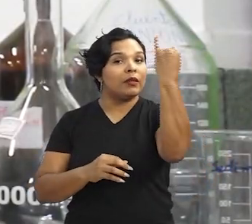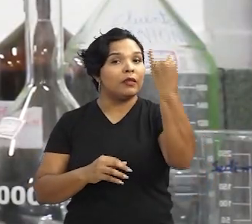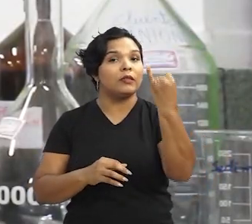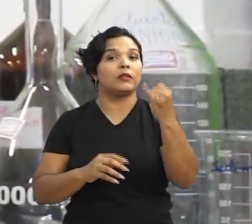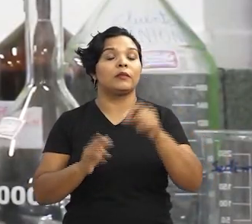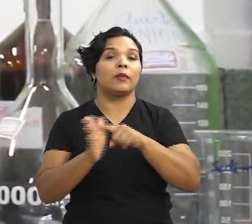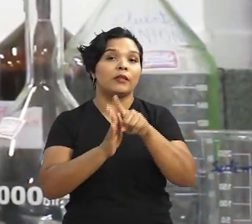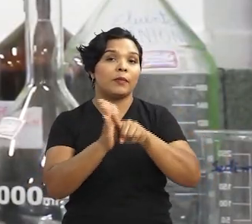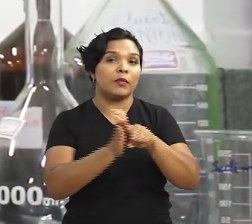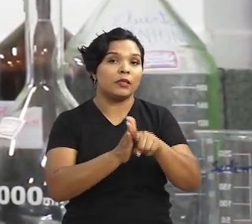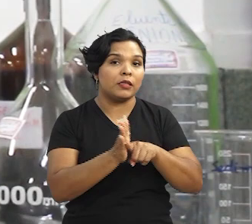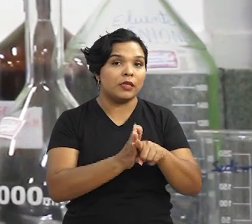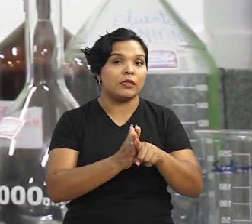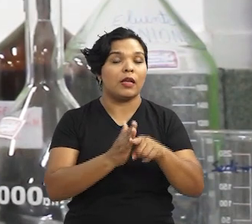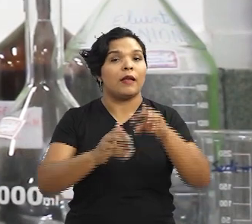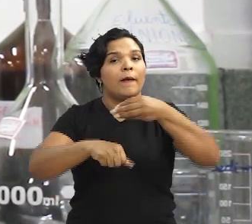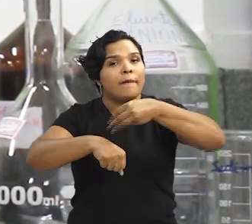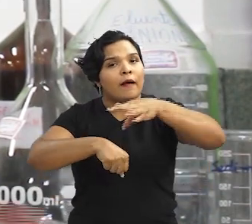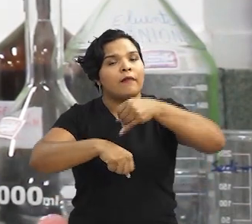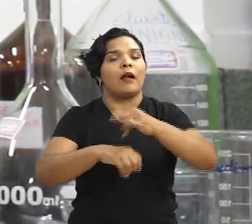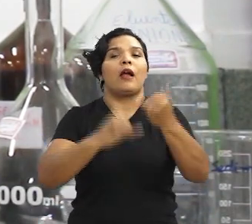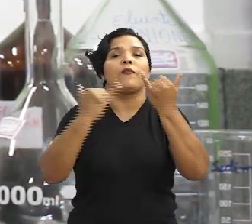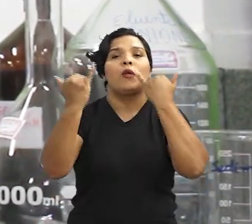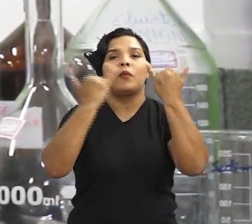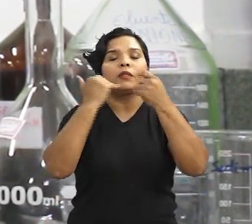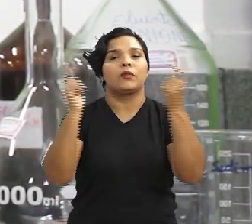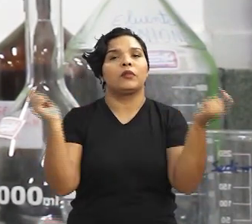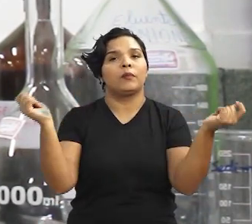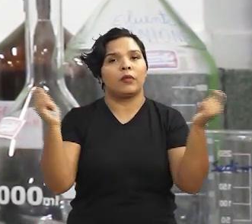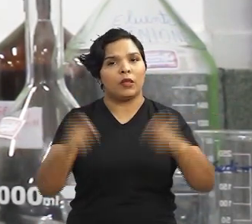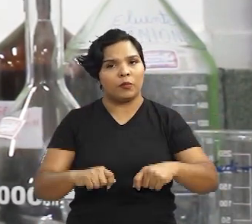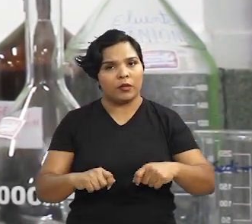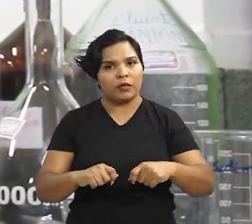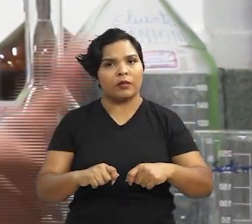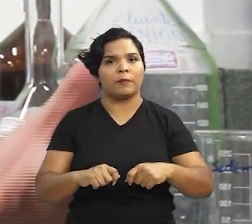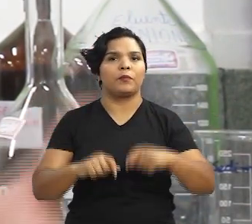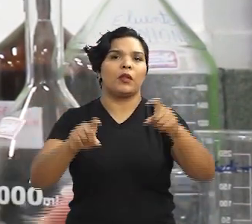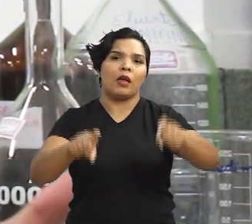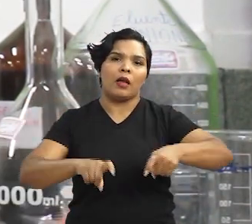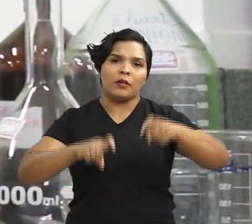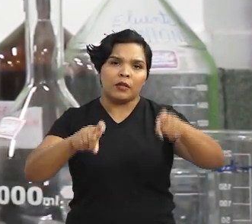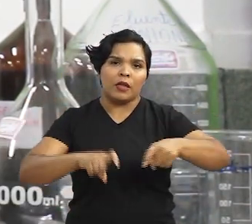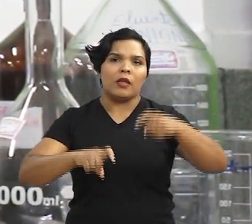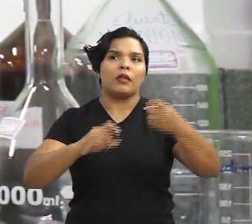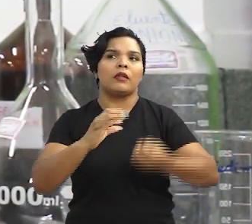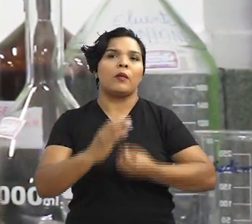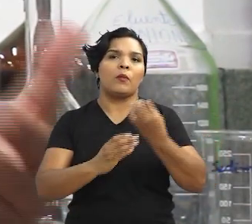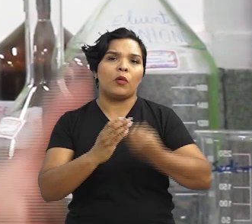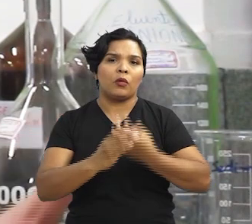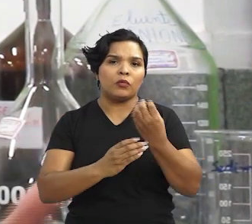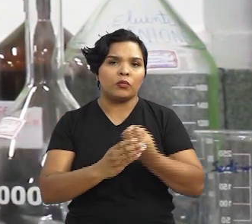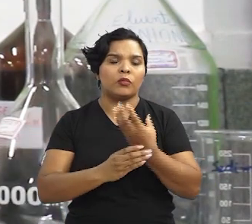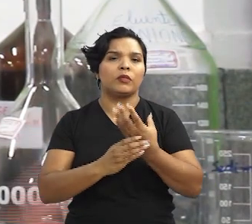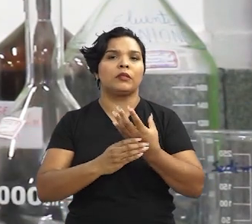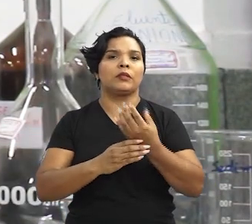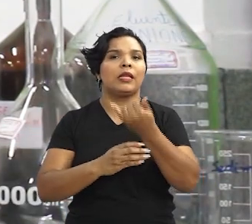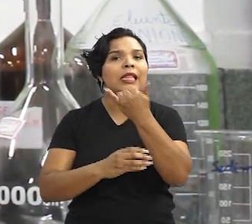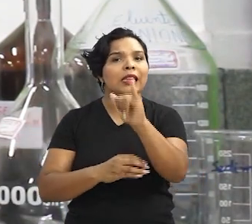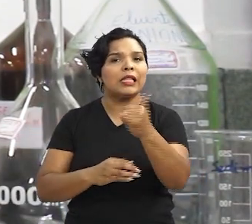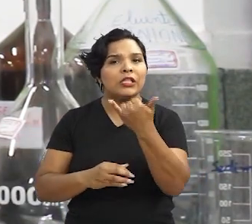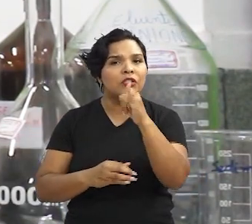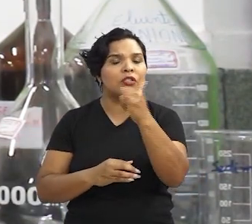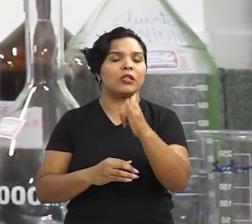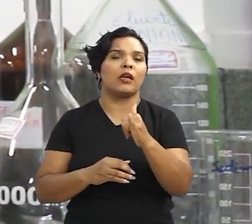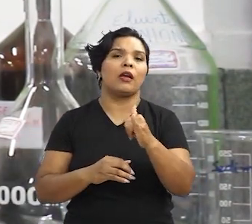para essa pesquisa, né, é gerar informações que permitam, né, que o setor sucroalcooleiro, que produz energia, no caso